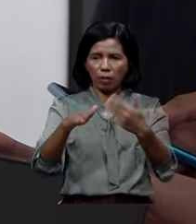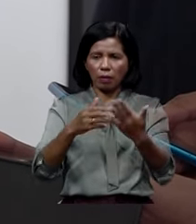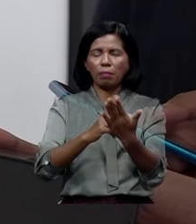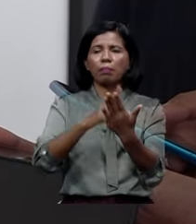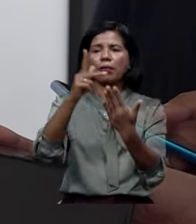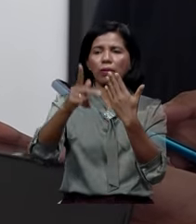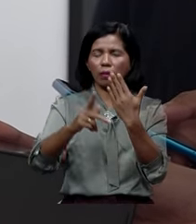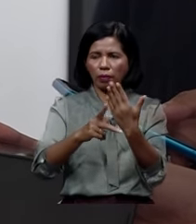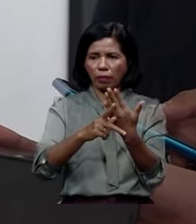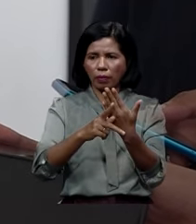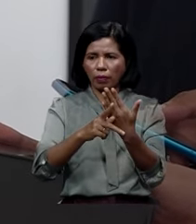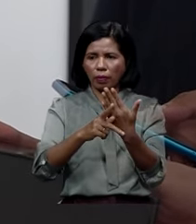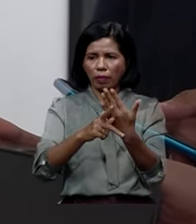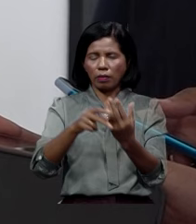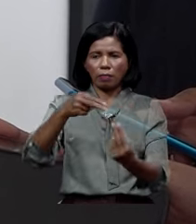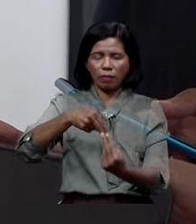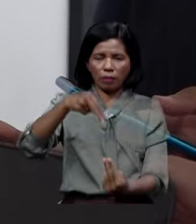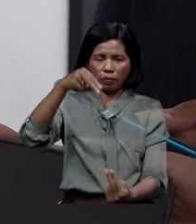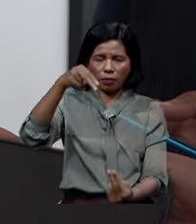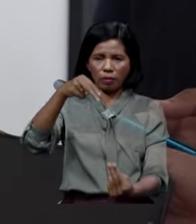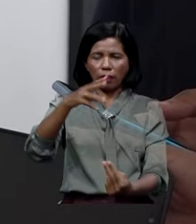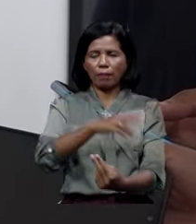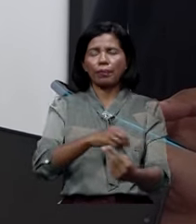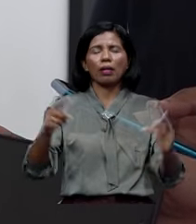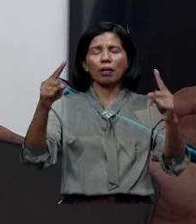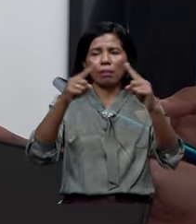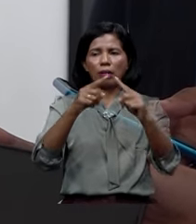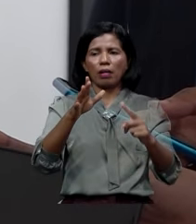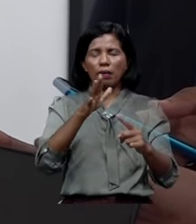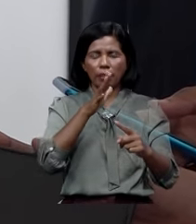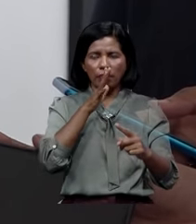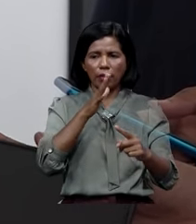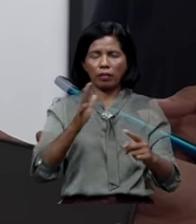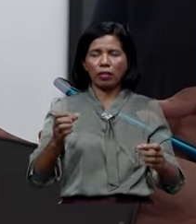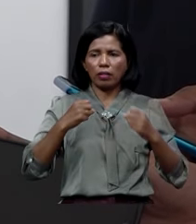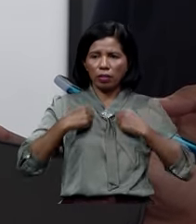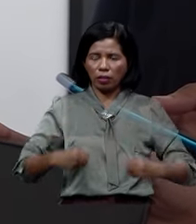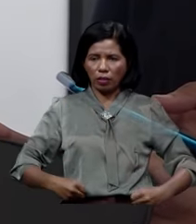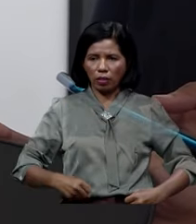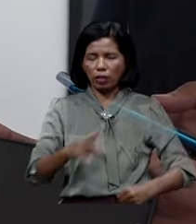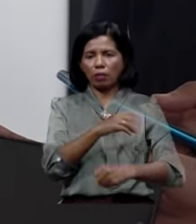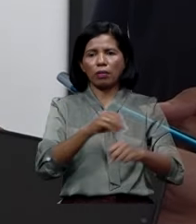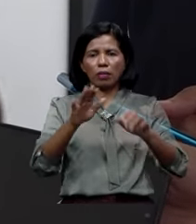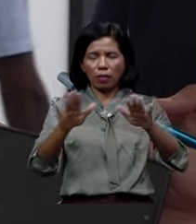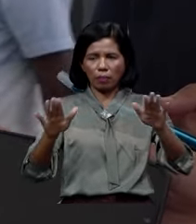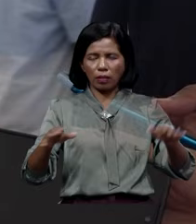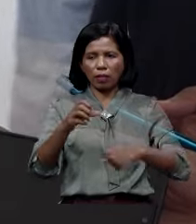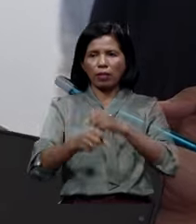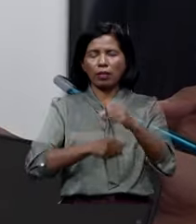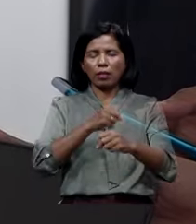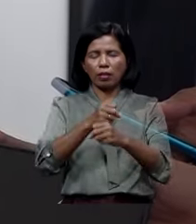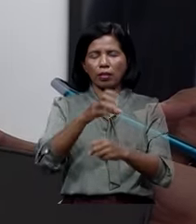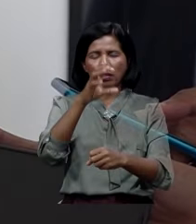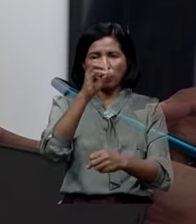programa malnutrição, liliuba ina minha saúde, no labare que tina zero to